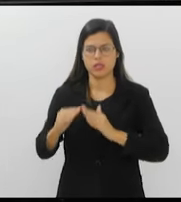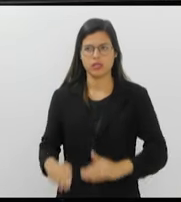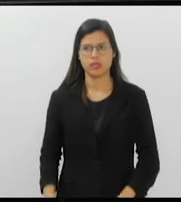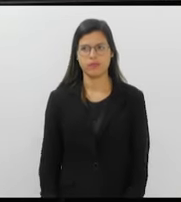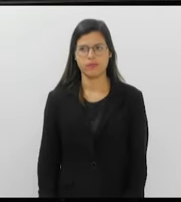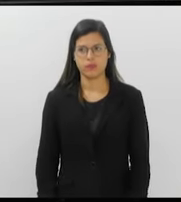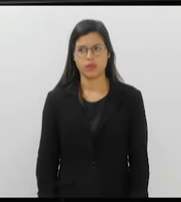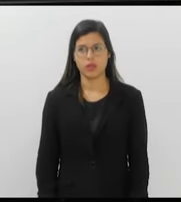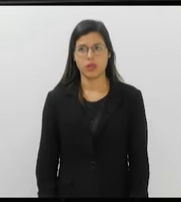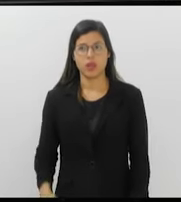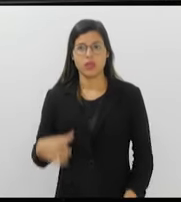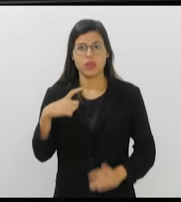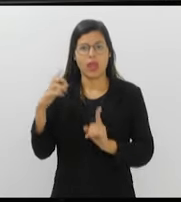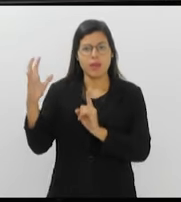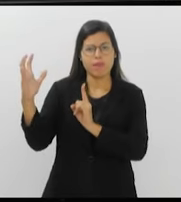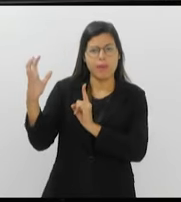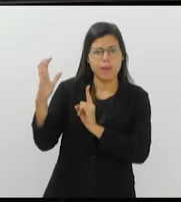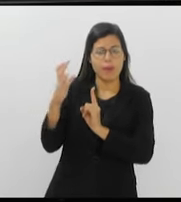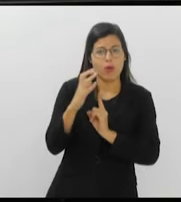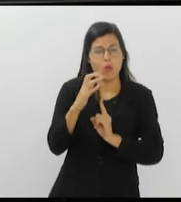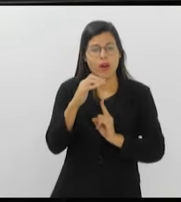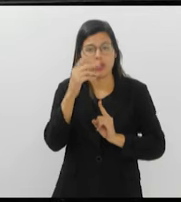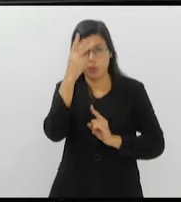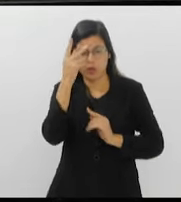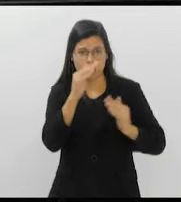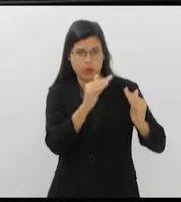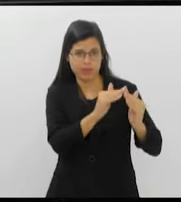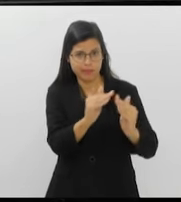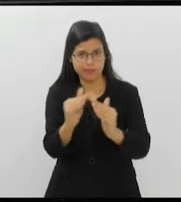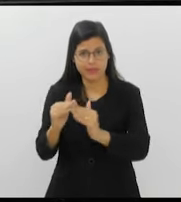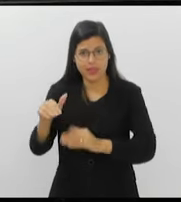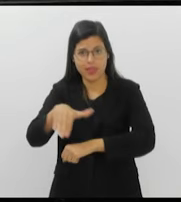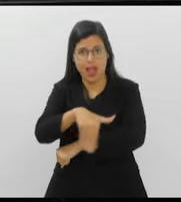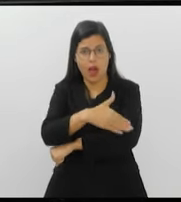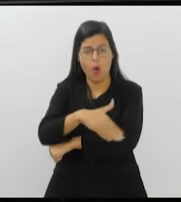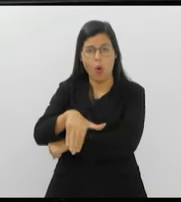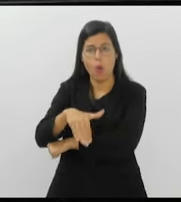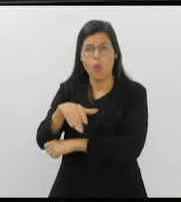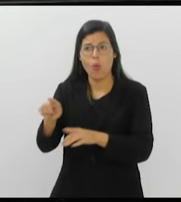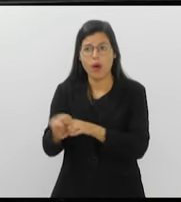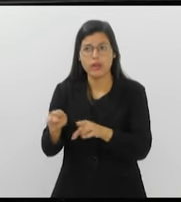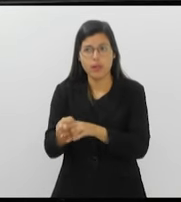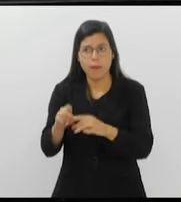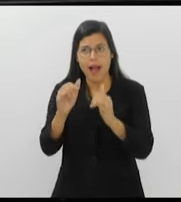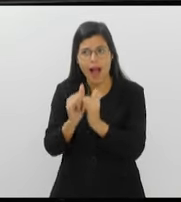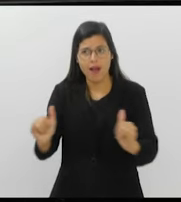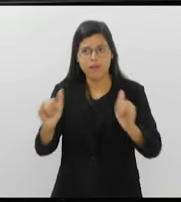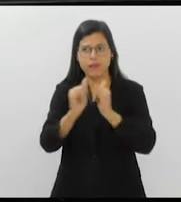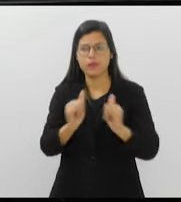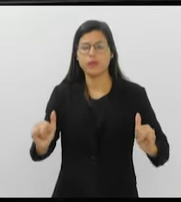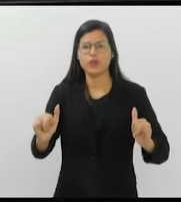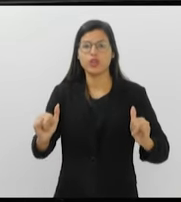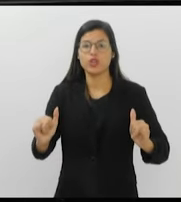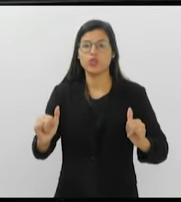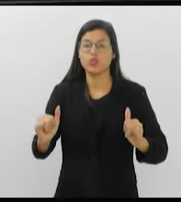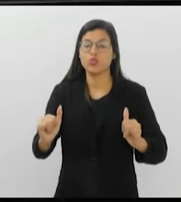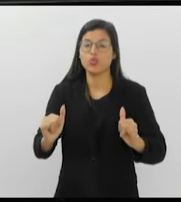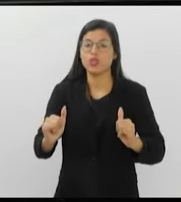com ameaça aos moradores que estiverem na rua e anúncios eloquentes de uma